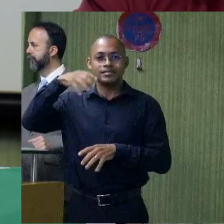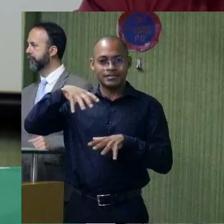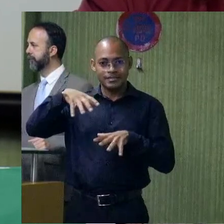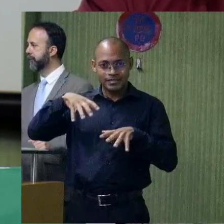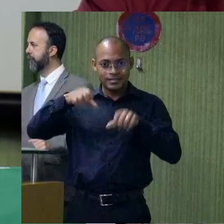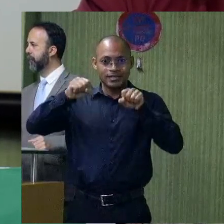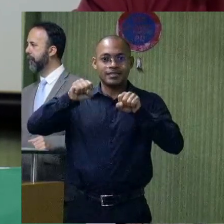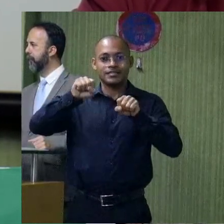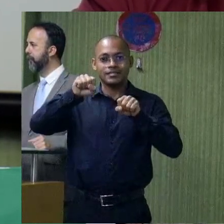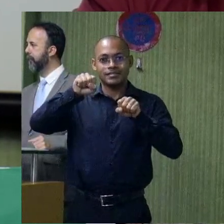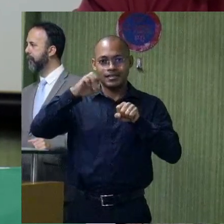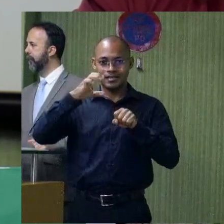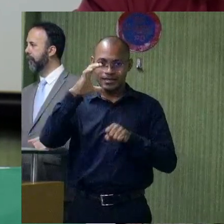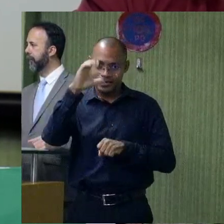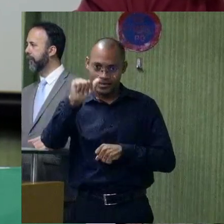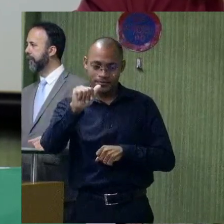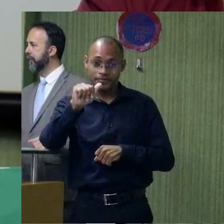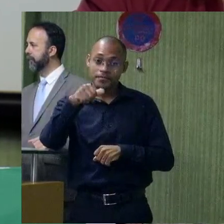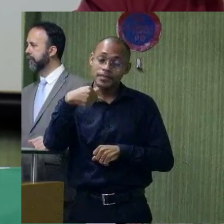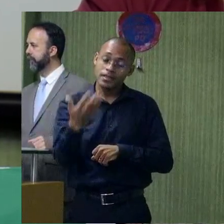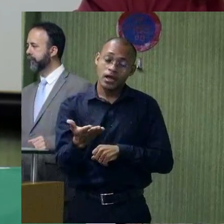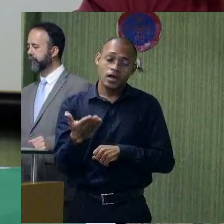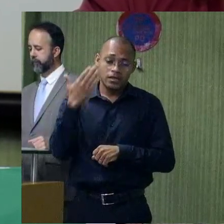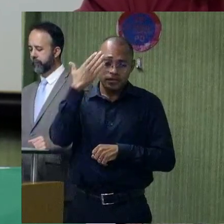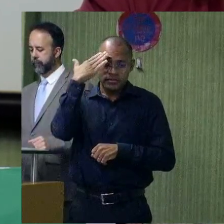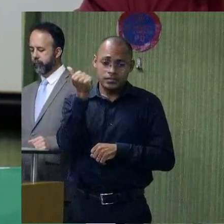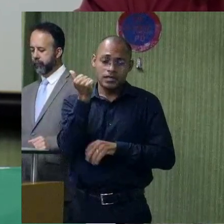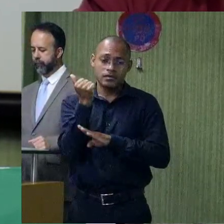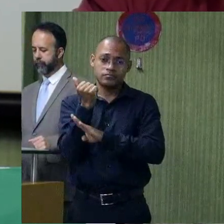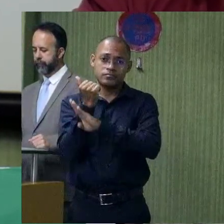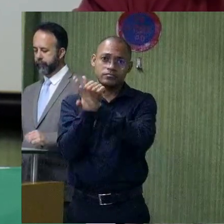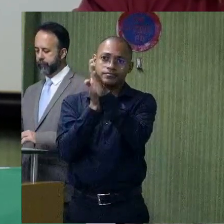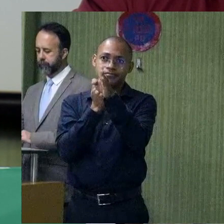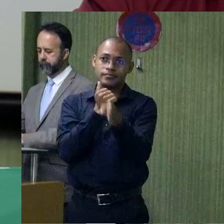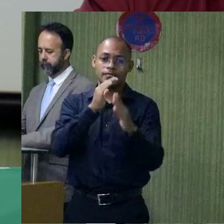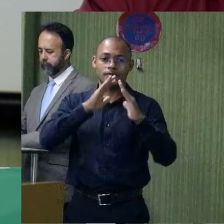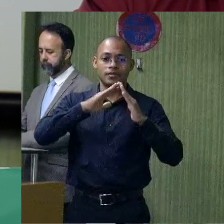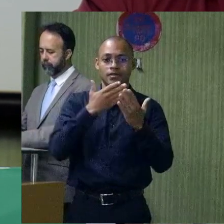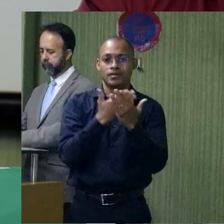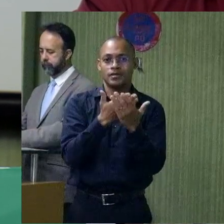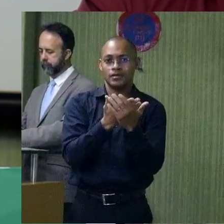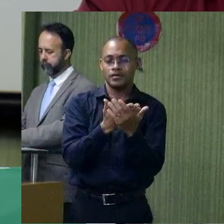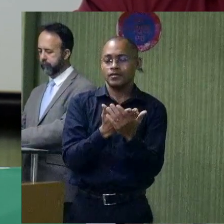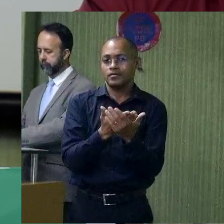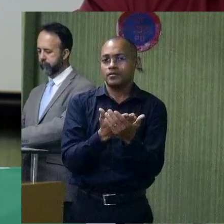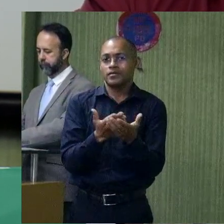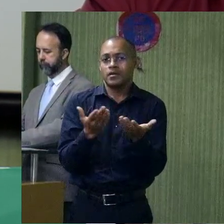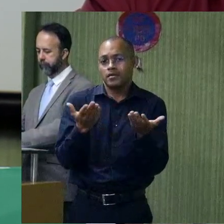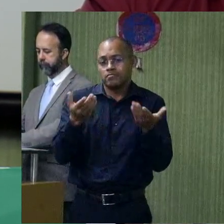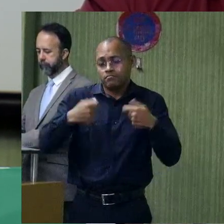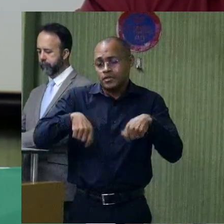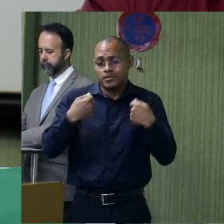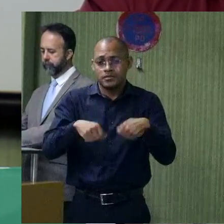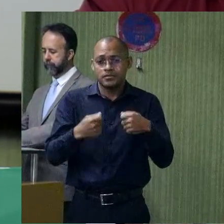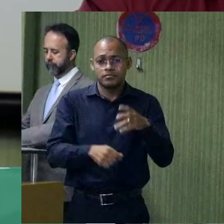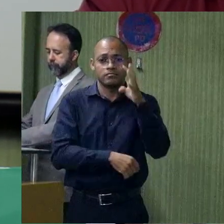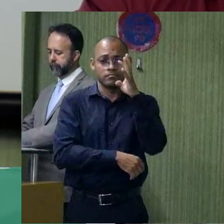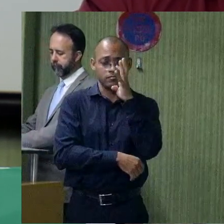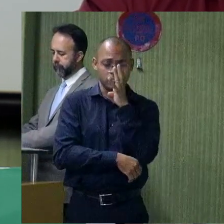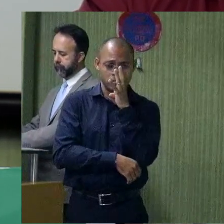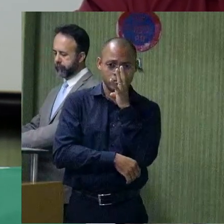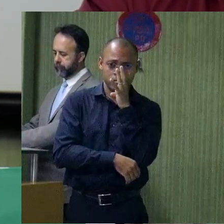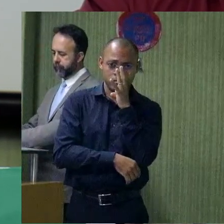corretamente a gente também quando chega numa escola como aqui né Dra delisa disse ela teve que ouvir E aí não cabe